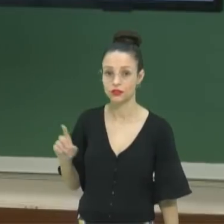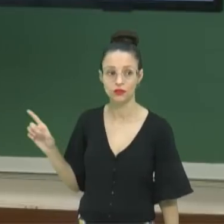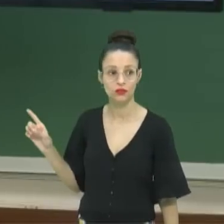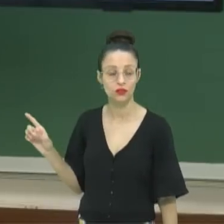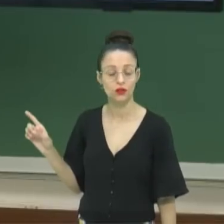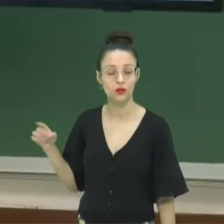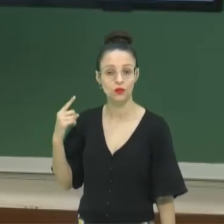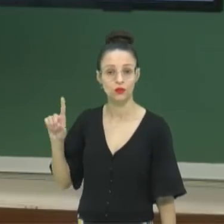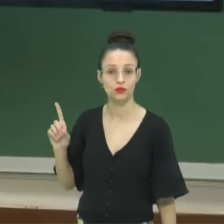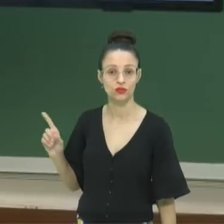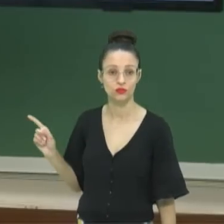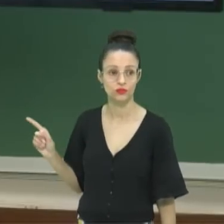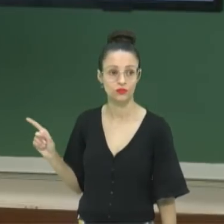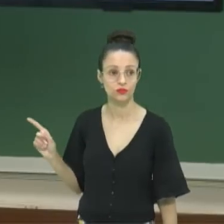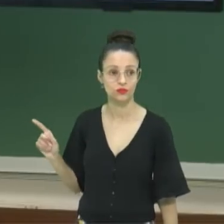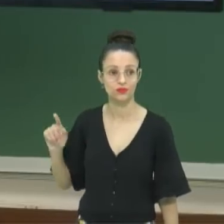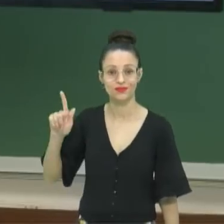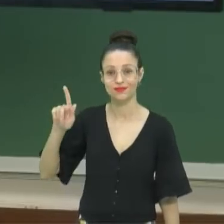errou.